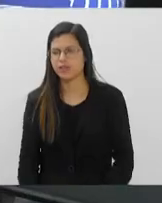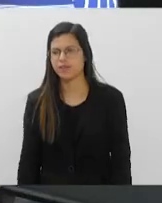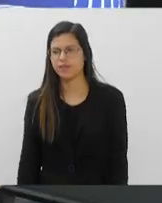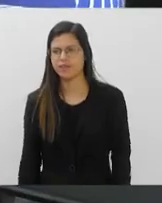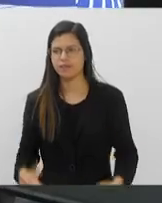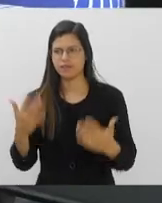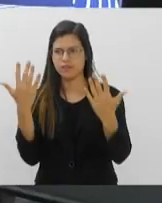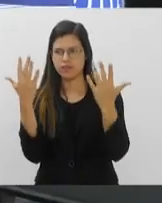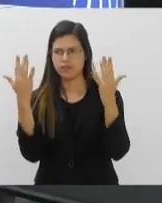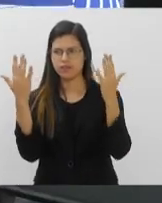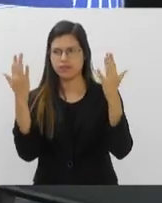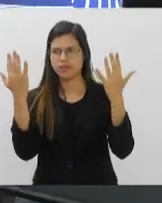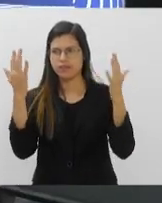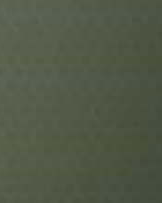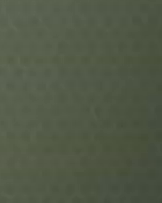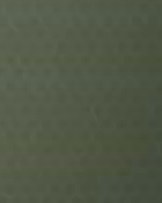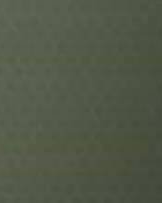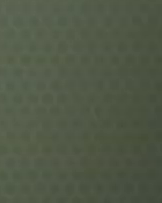obrig